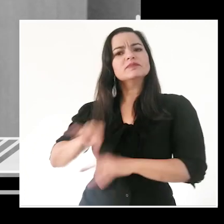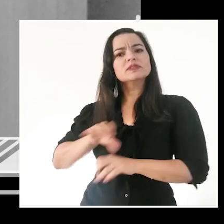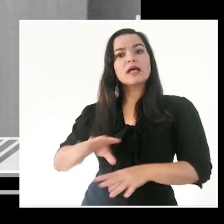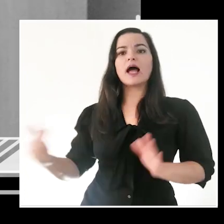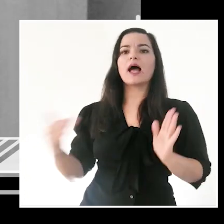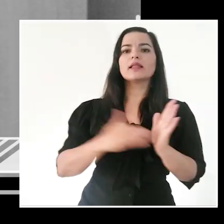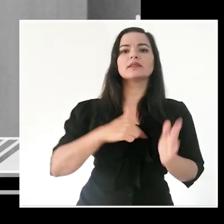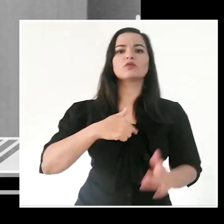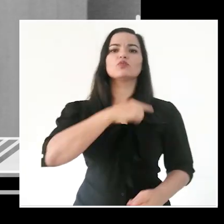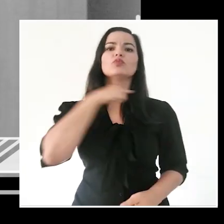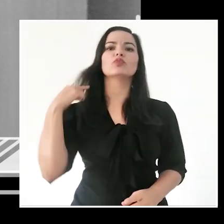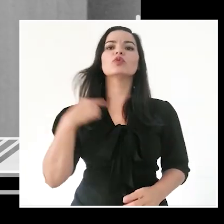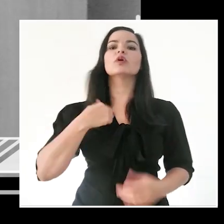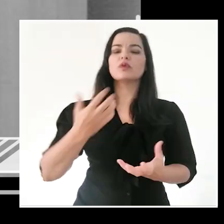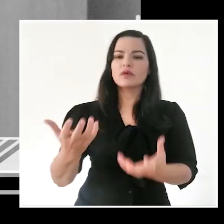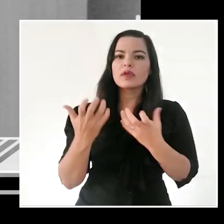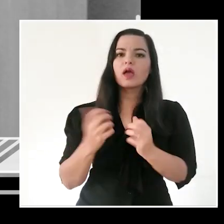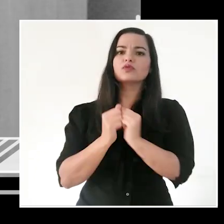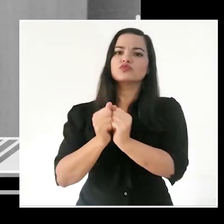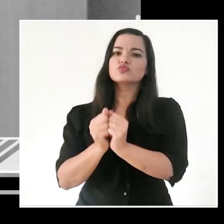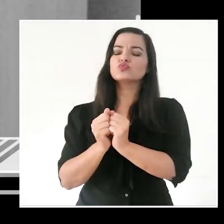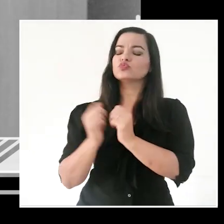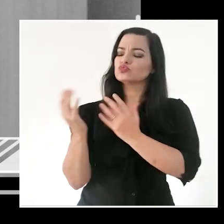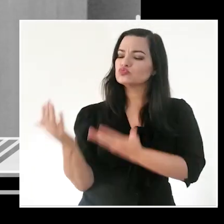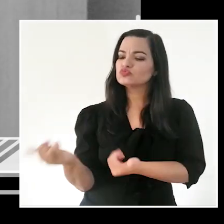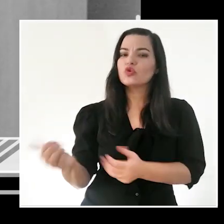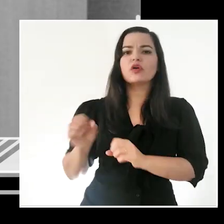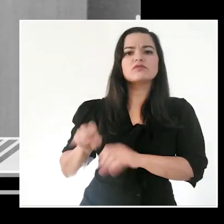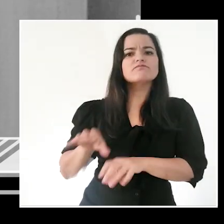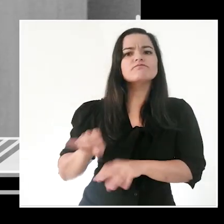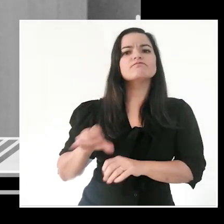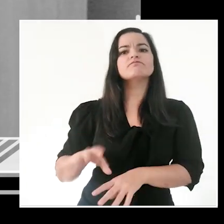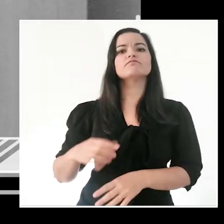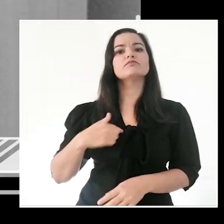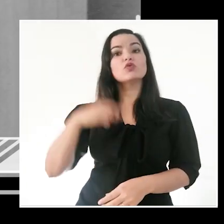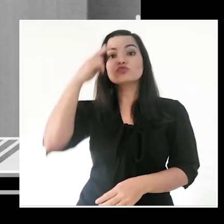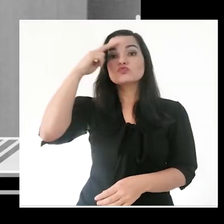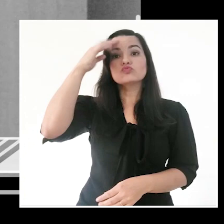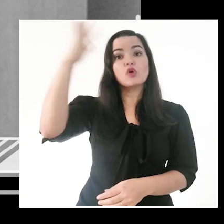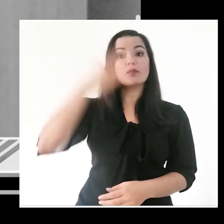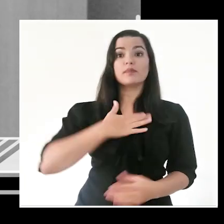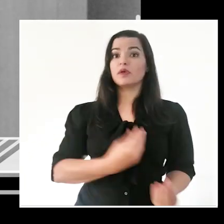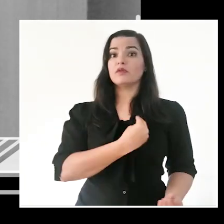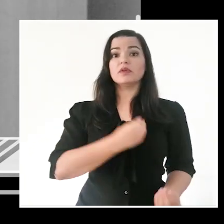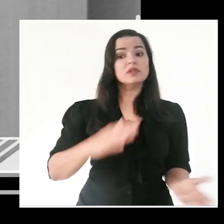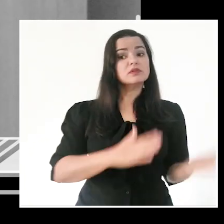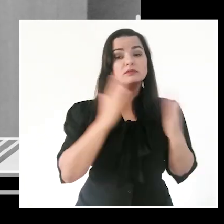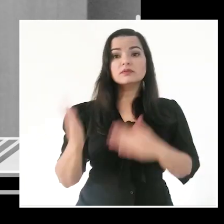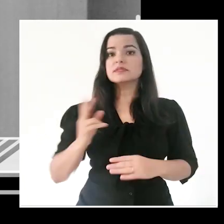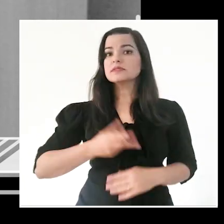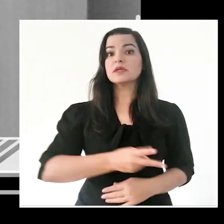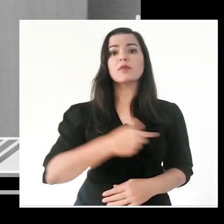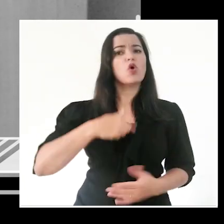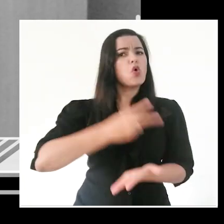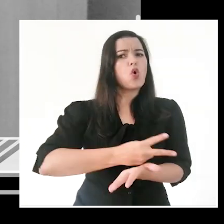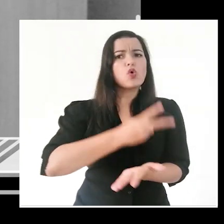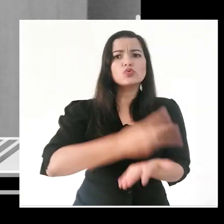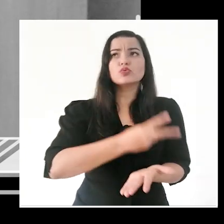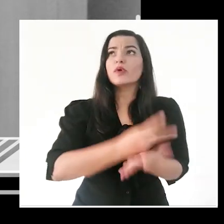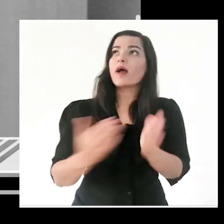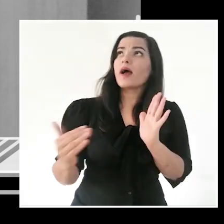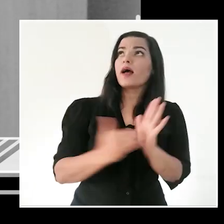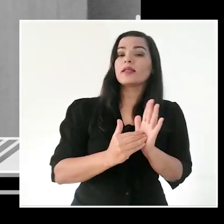último dia da minha vida. É isso que eu quero fazer, é isso que eu sonho em fazer. É isso que eu dediquei a minha vida e eu vou continuar fazendo